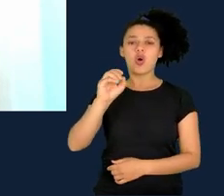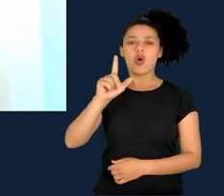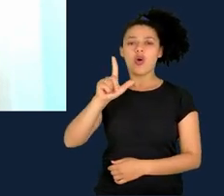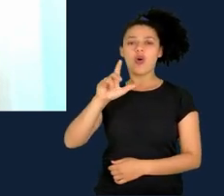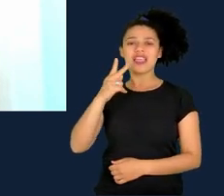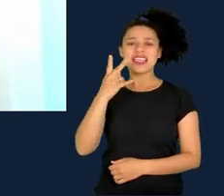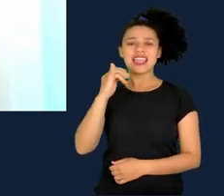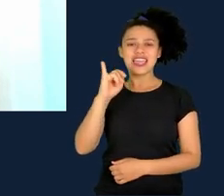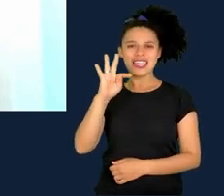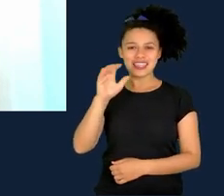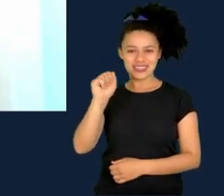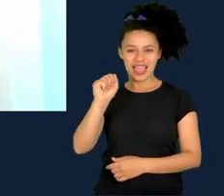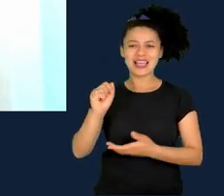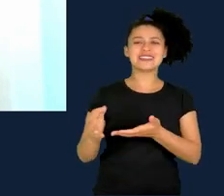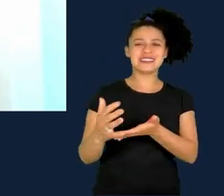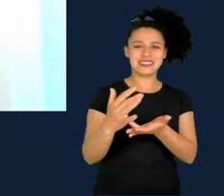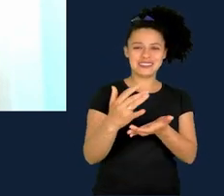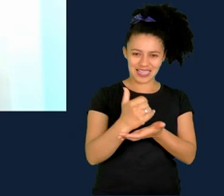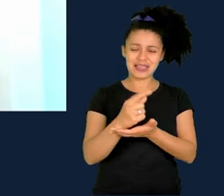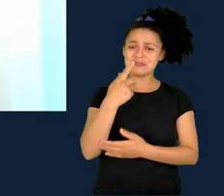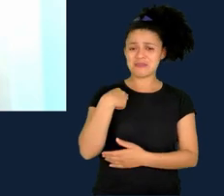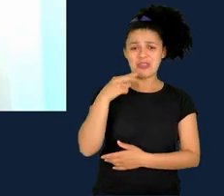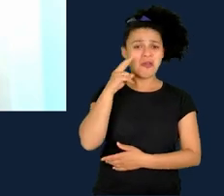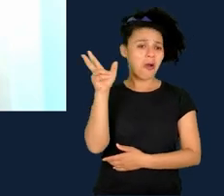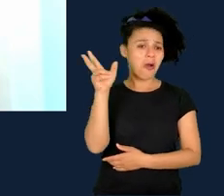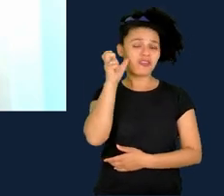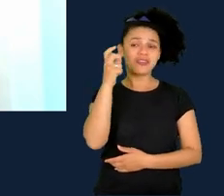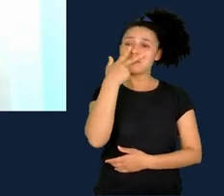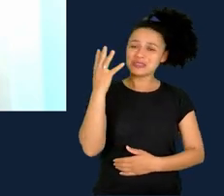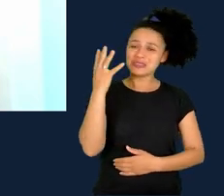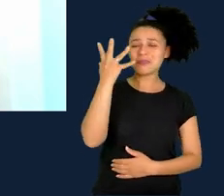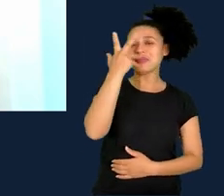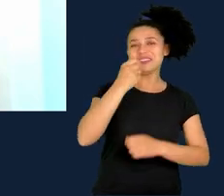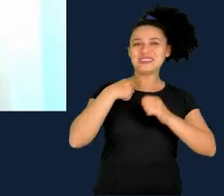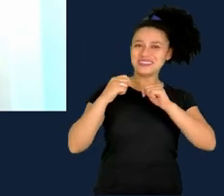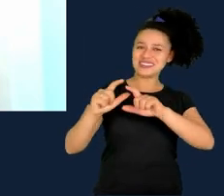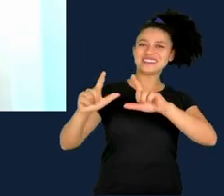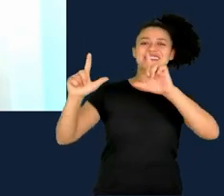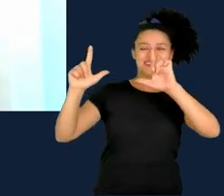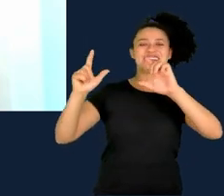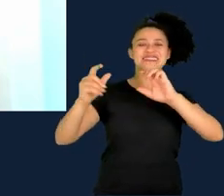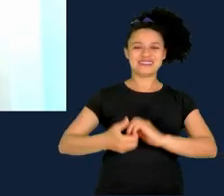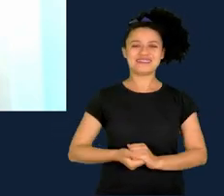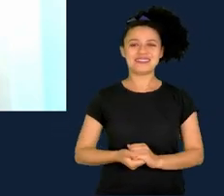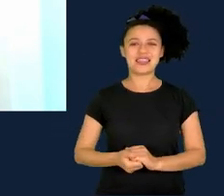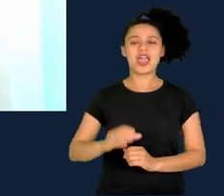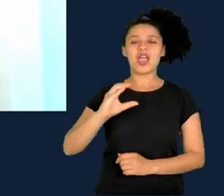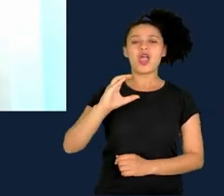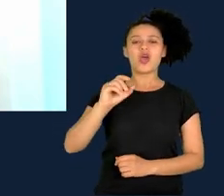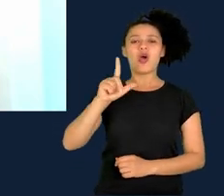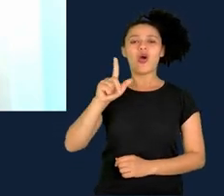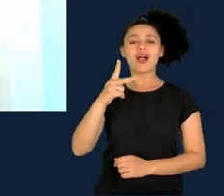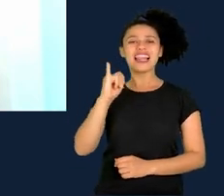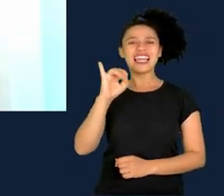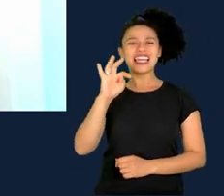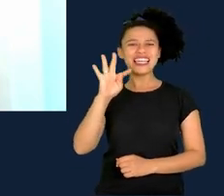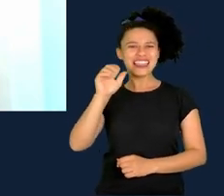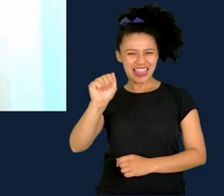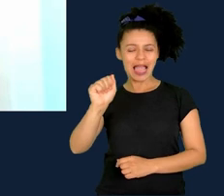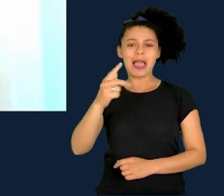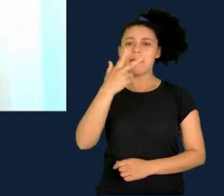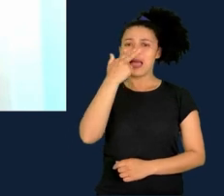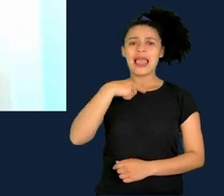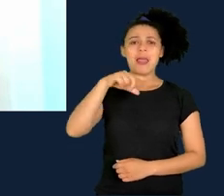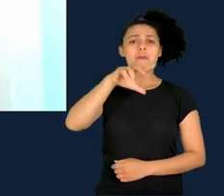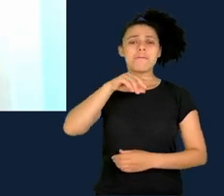ficou como uma coisa que bonita para o nosso painel. Uma coleta de é meu portunhol, invadindo